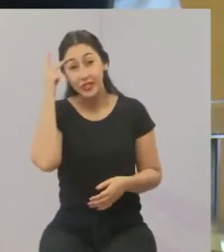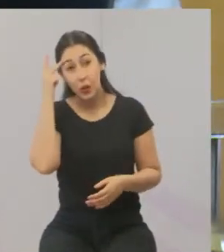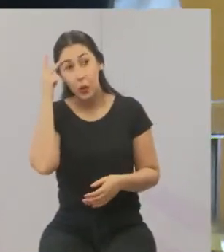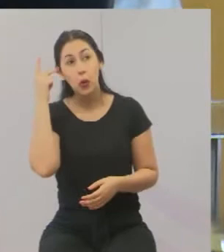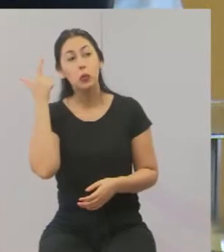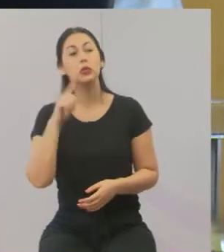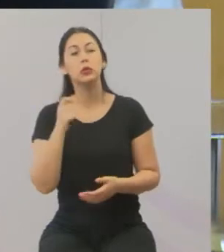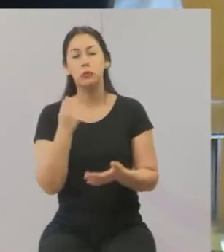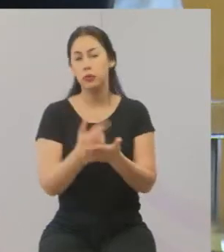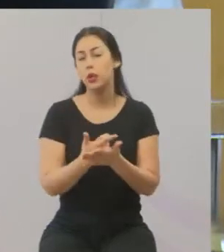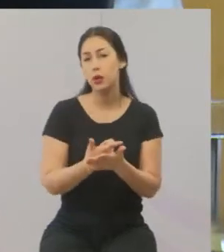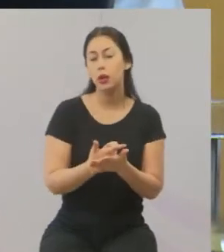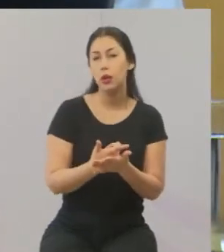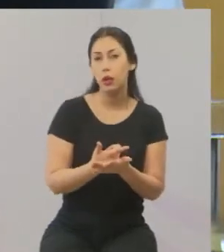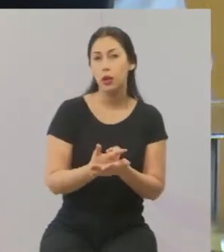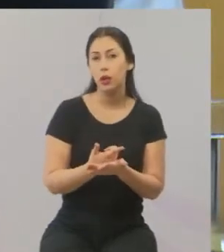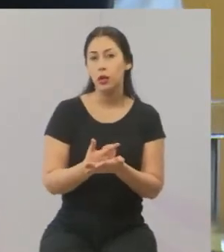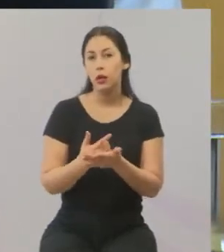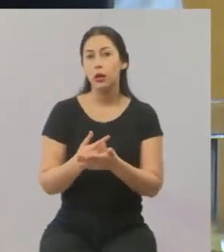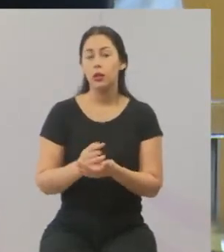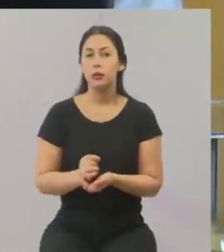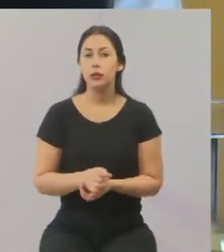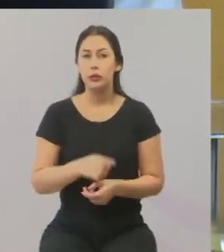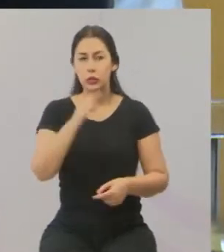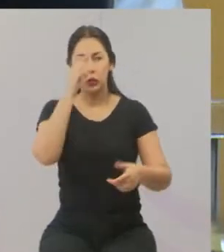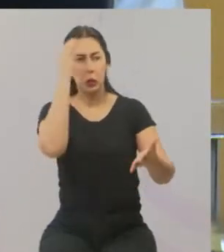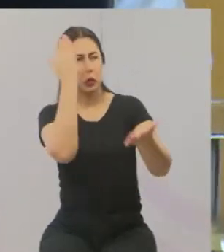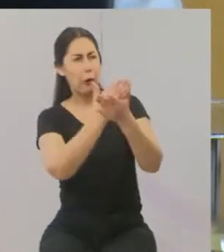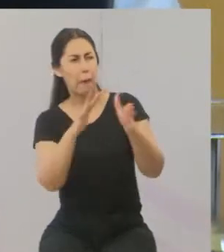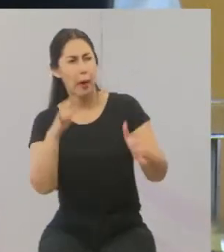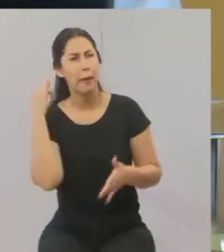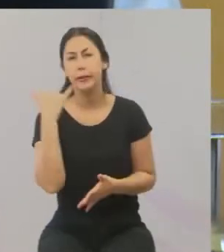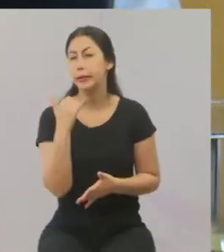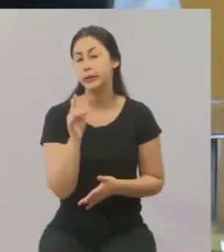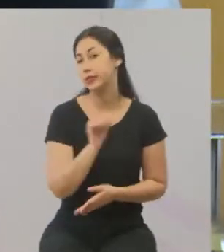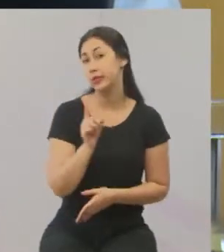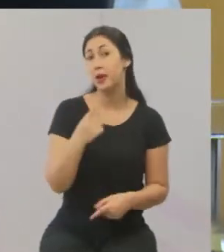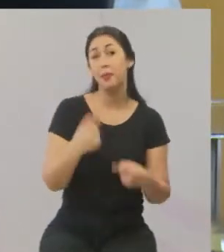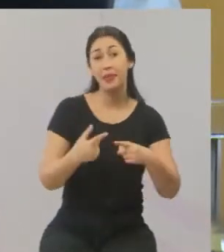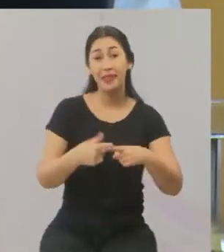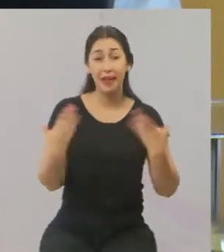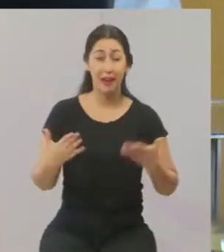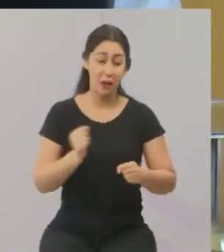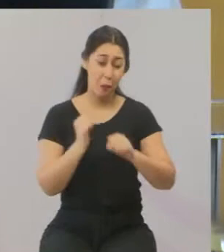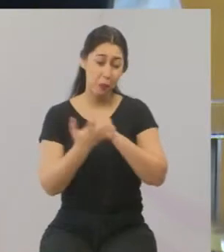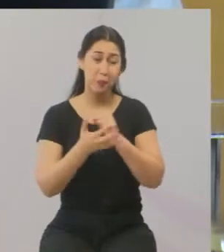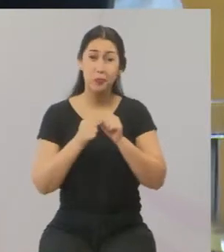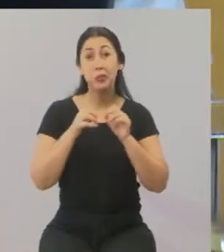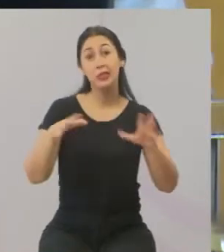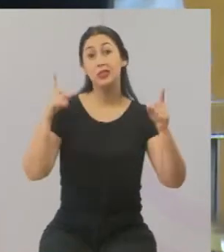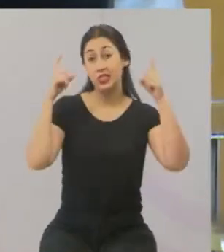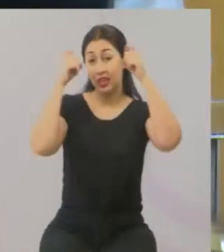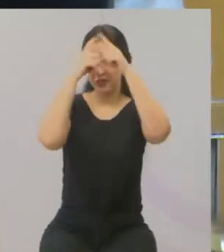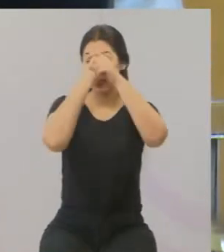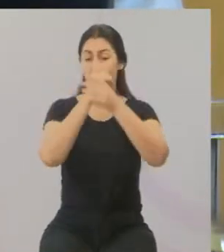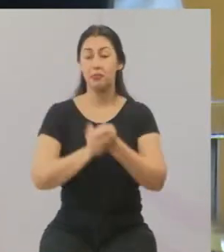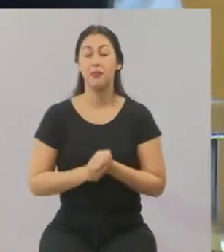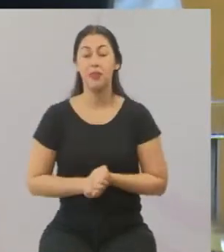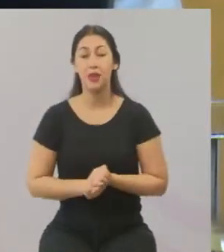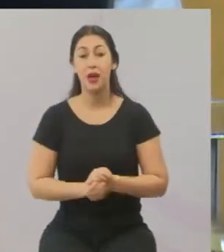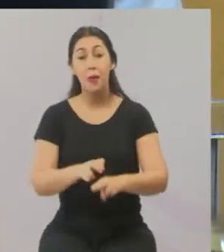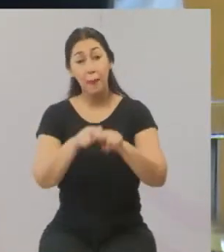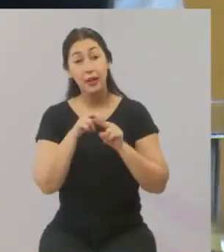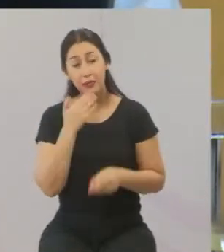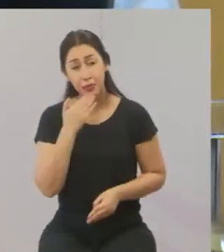elétrica para os inadimplentes, durante o período em que nos encontramos no enfrentamento à pandemia. Diante do exposto, solicitamos à ANEEL que